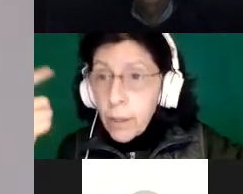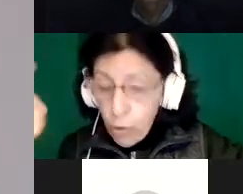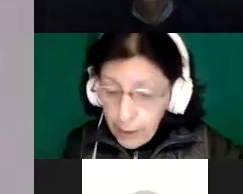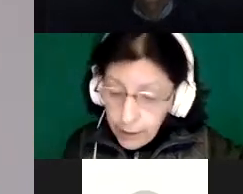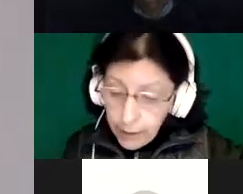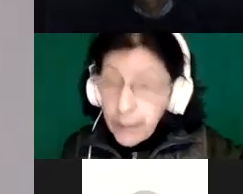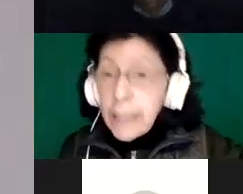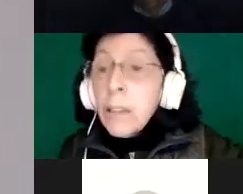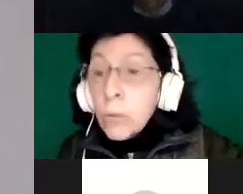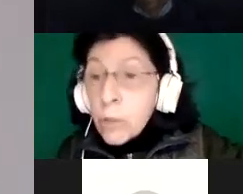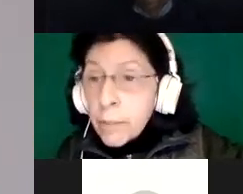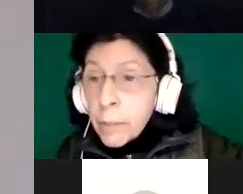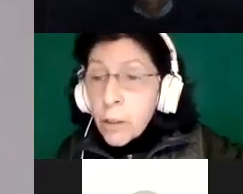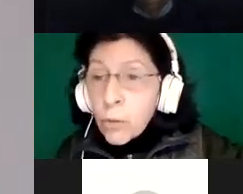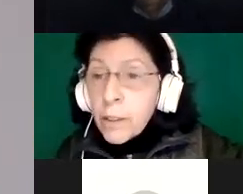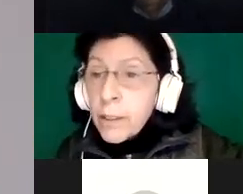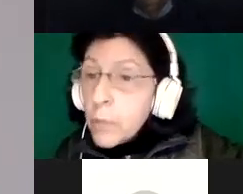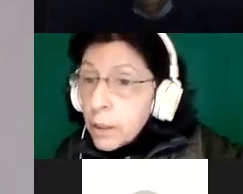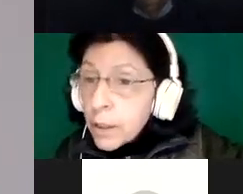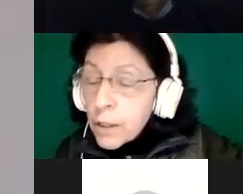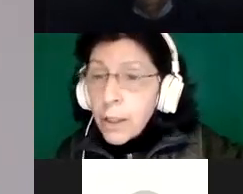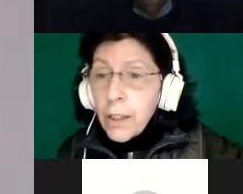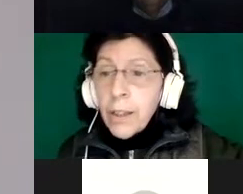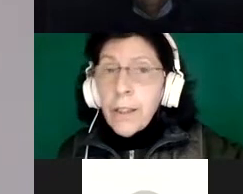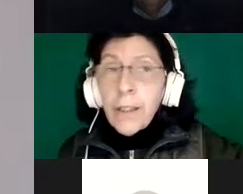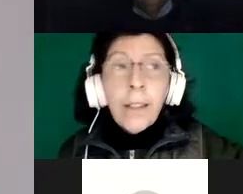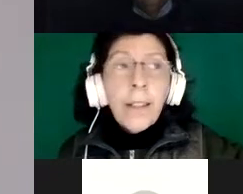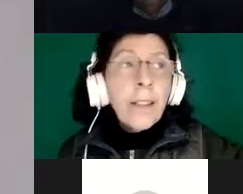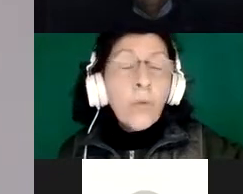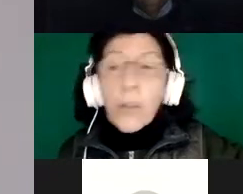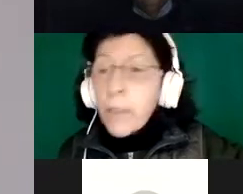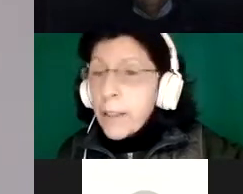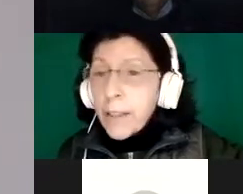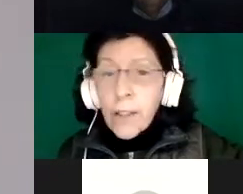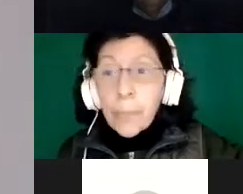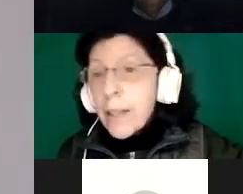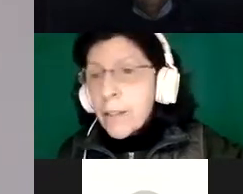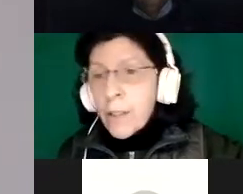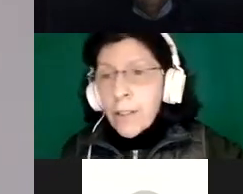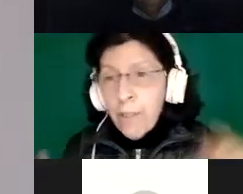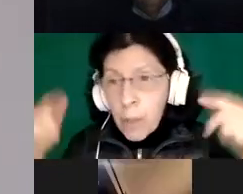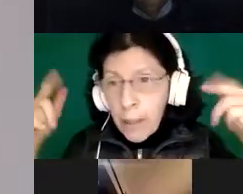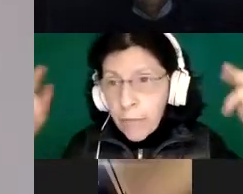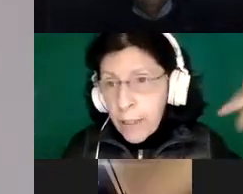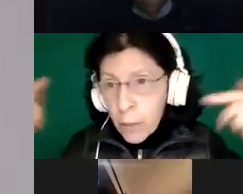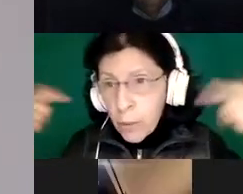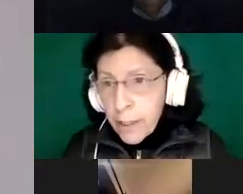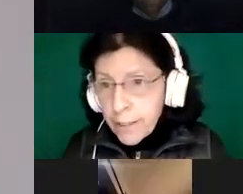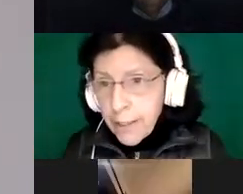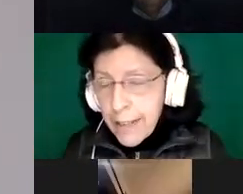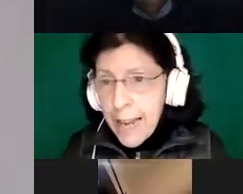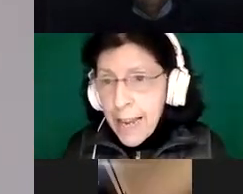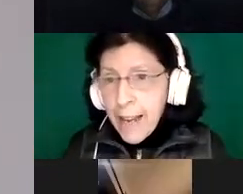interpretação geométrica, inclusivamente das suas assimetrias, das suas falhas aparentes, vamos chamar falhas, pôr